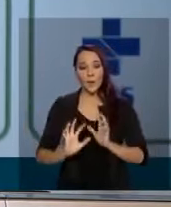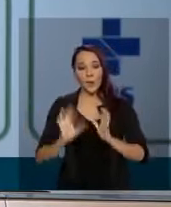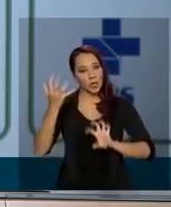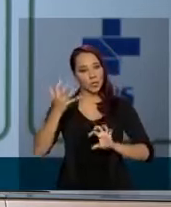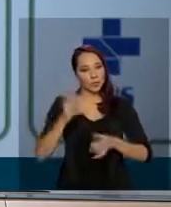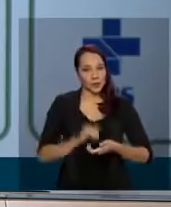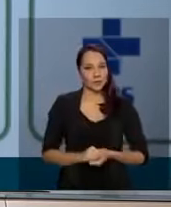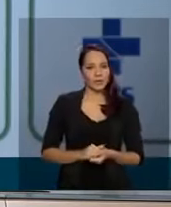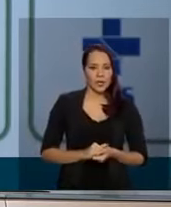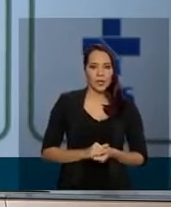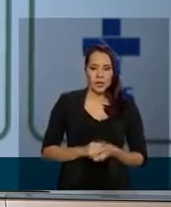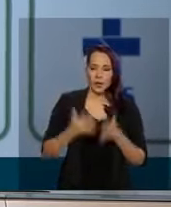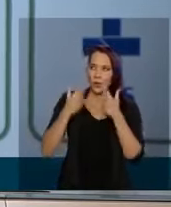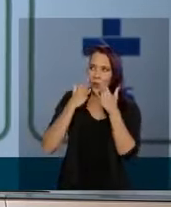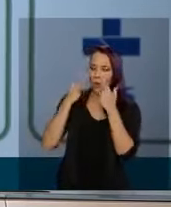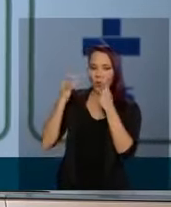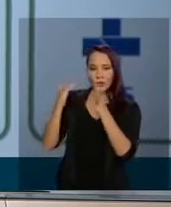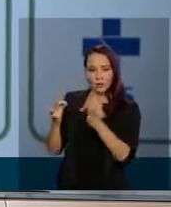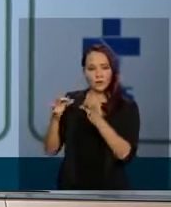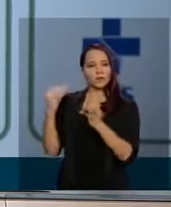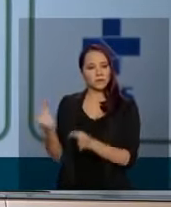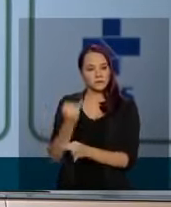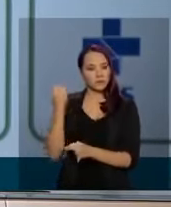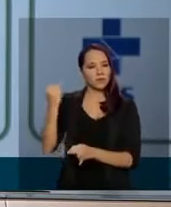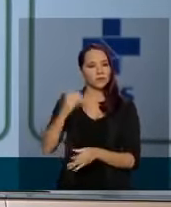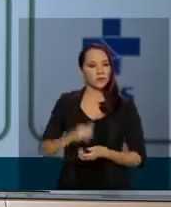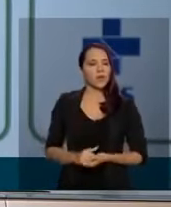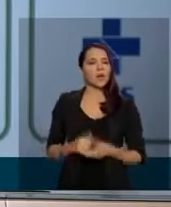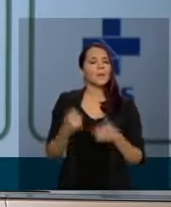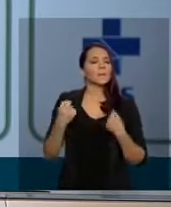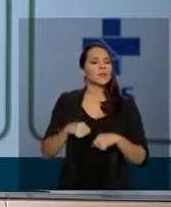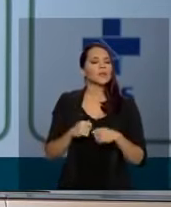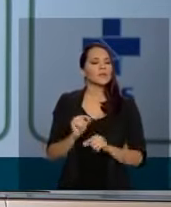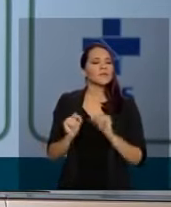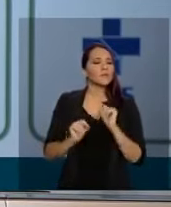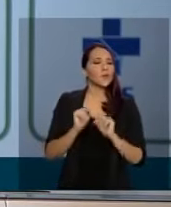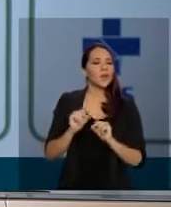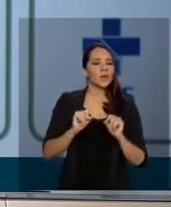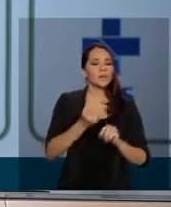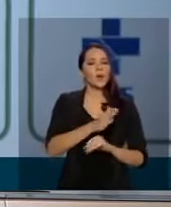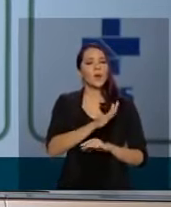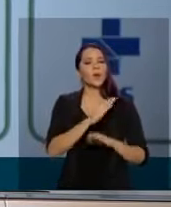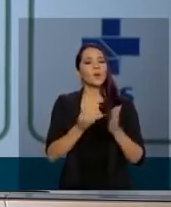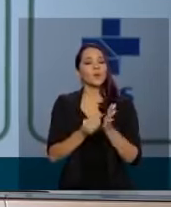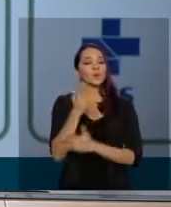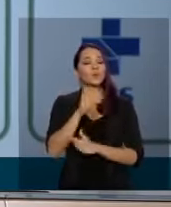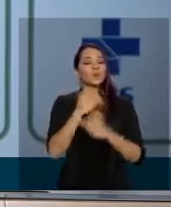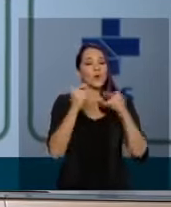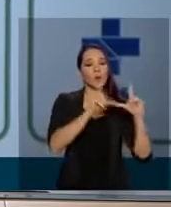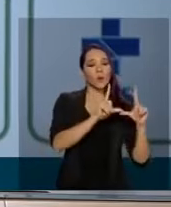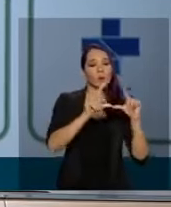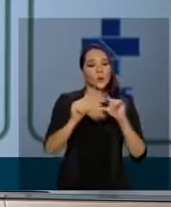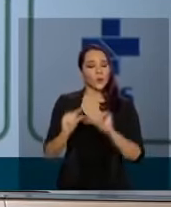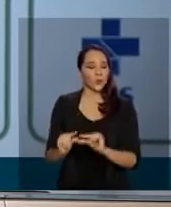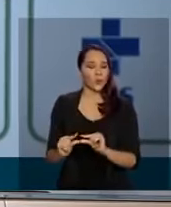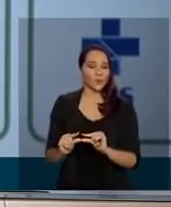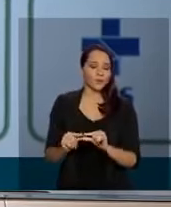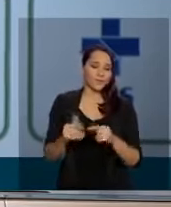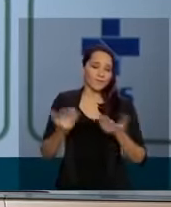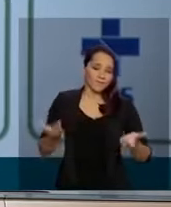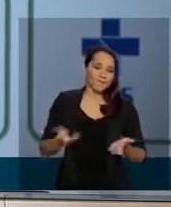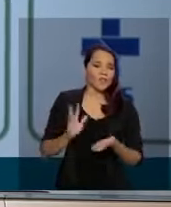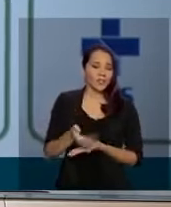e com toda a atenção necessária. O que é que precisa ser feito para que a curva de óbitos diminua de forma sistematizada, né?